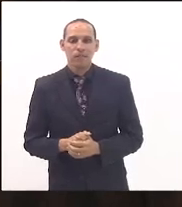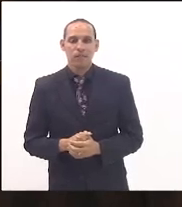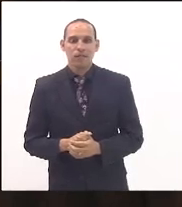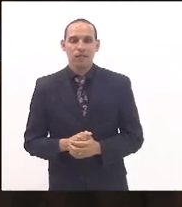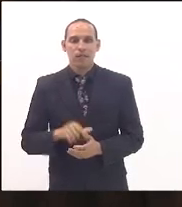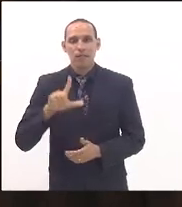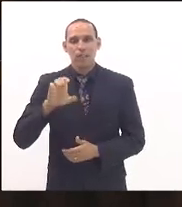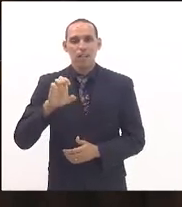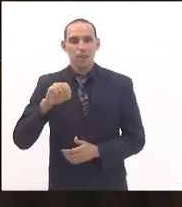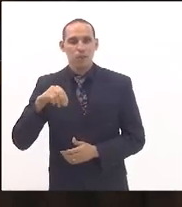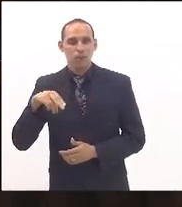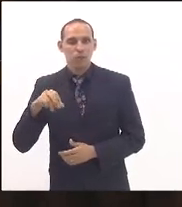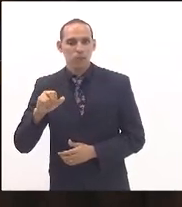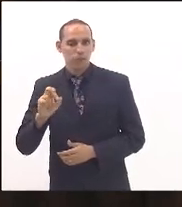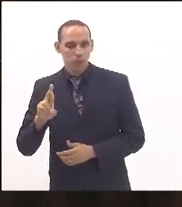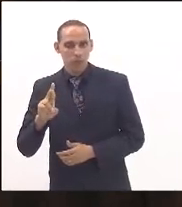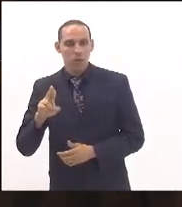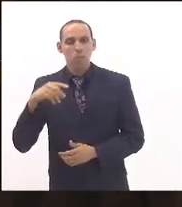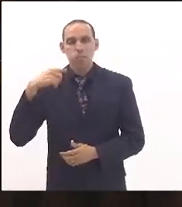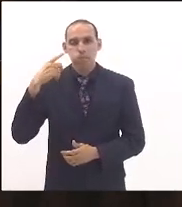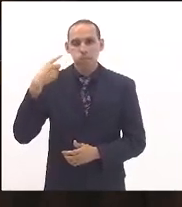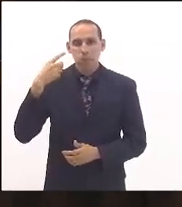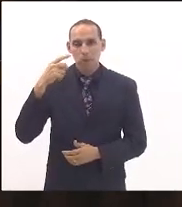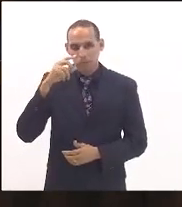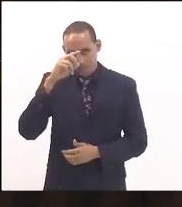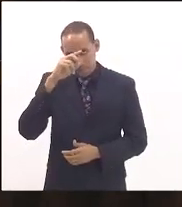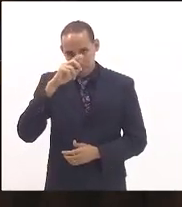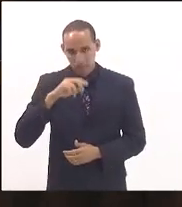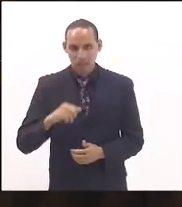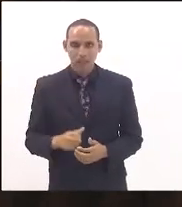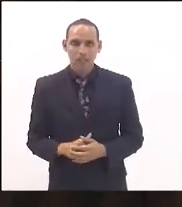Leonor Lopes Melo advogado